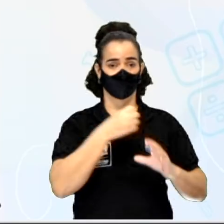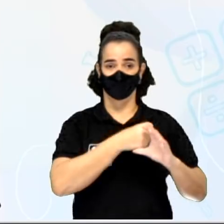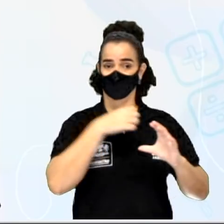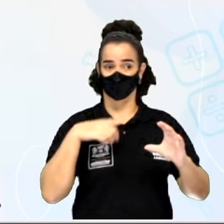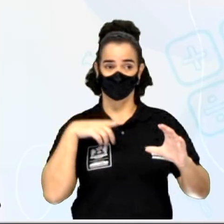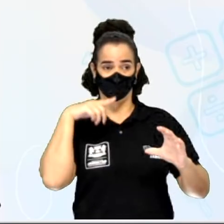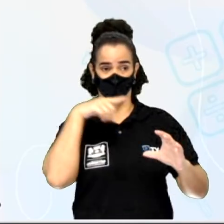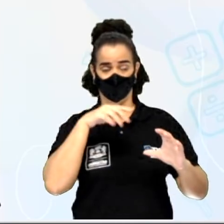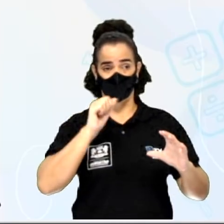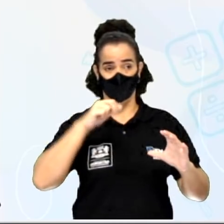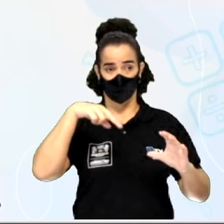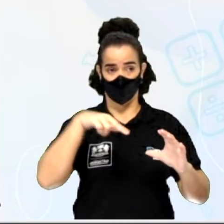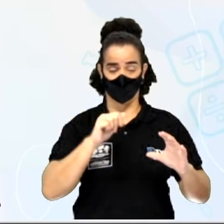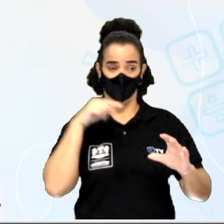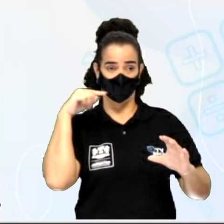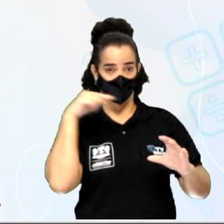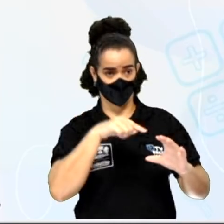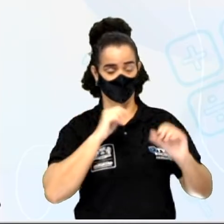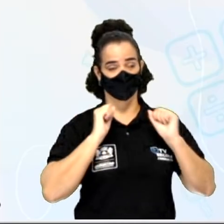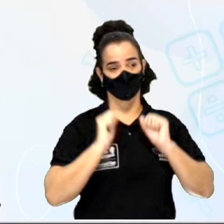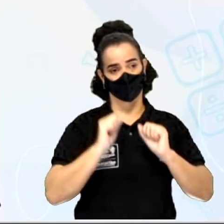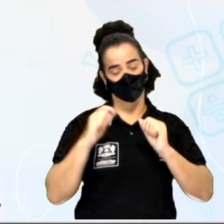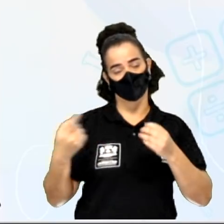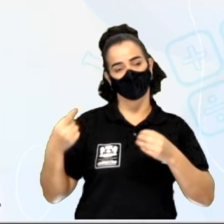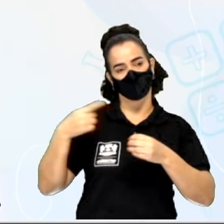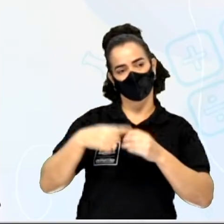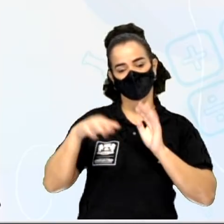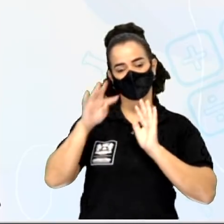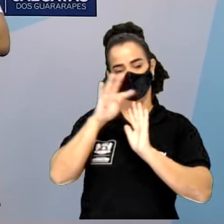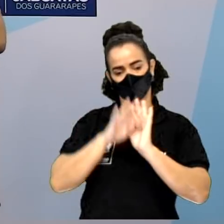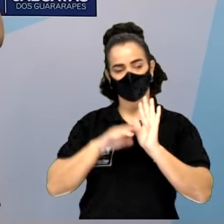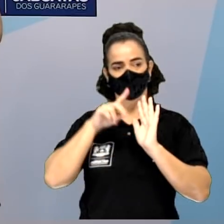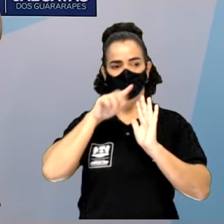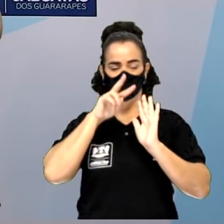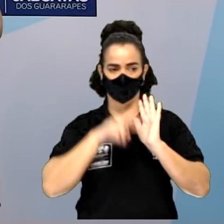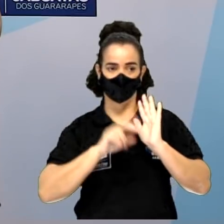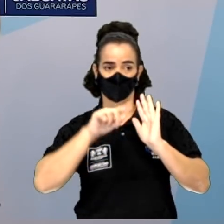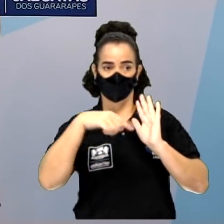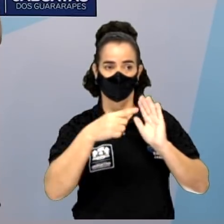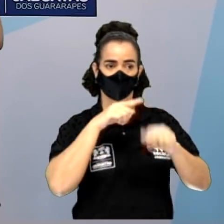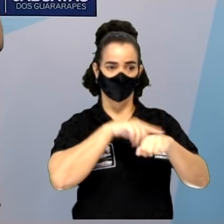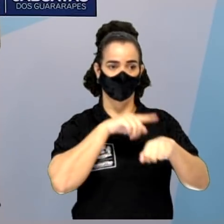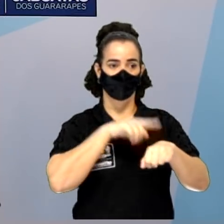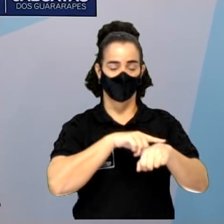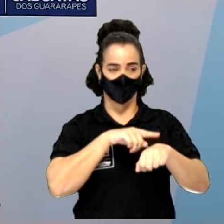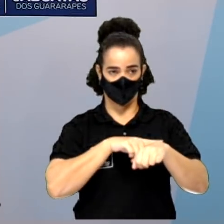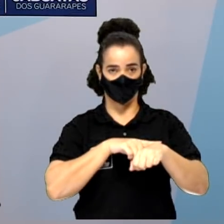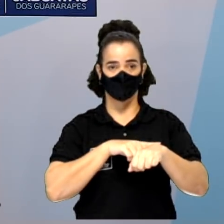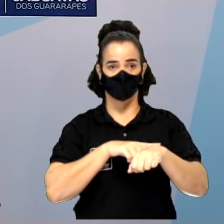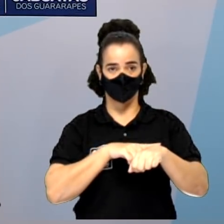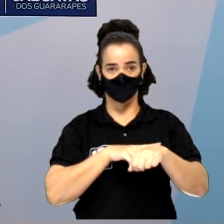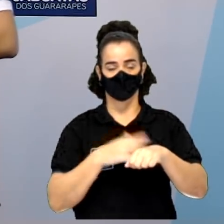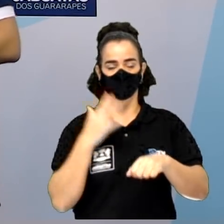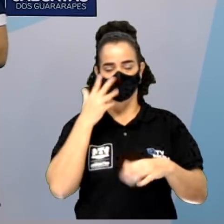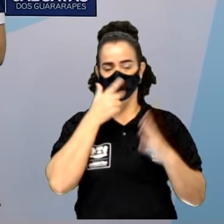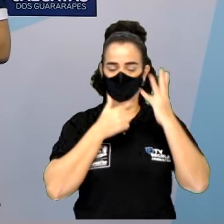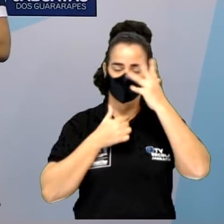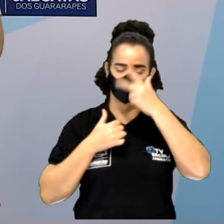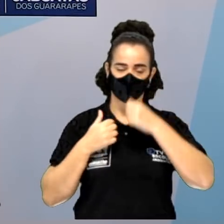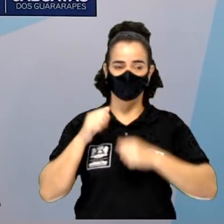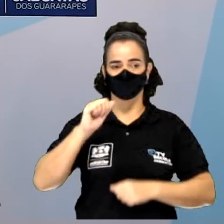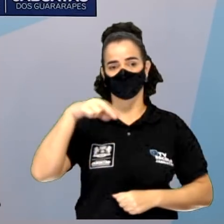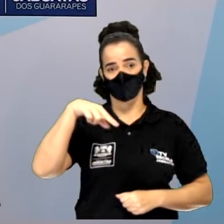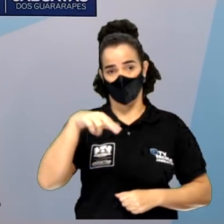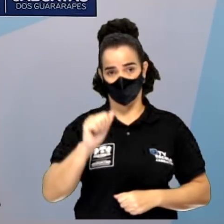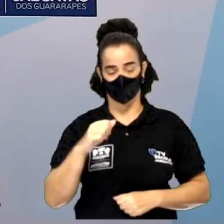aí? A gente poderia voltar ao texto e ver que em outro momento o Elírico fala a respeito da beleza da Ana Dragão. Ela